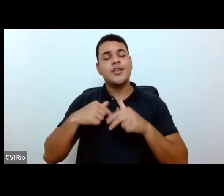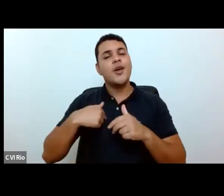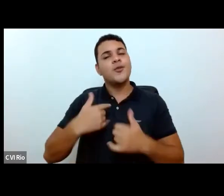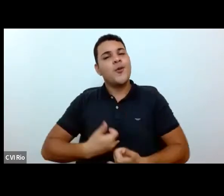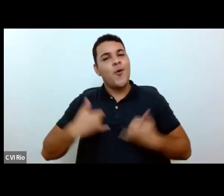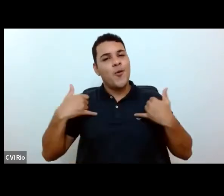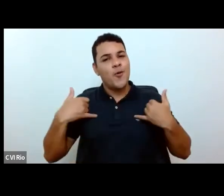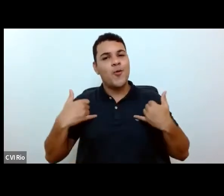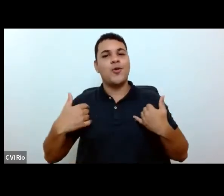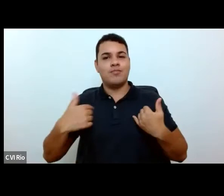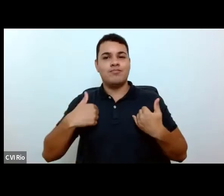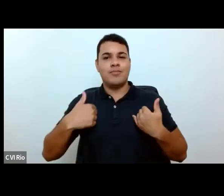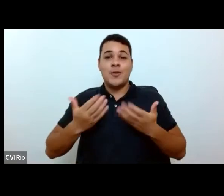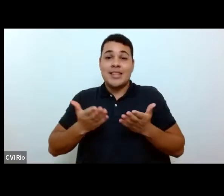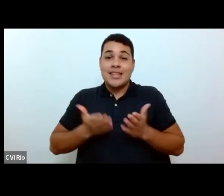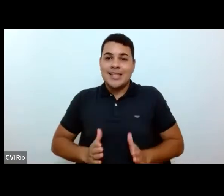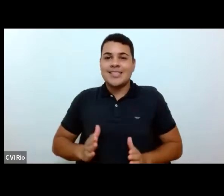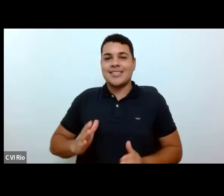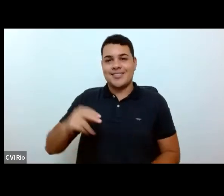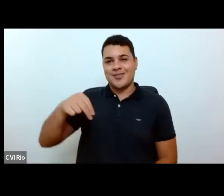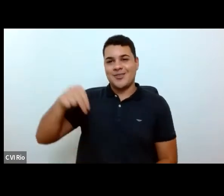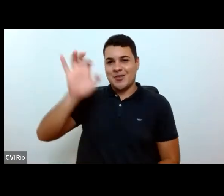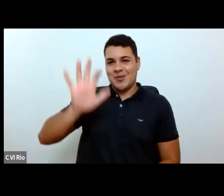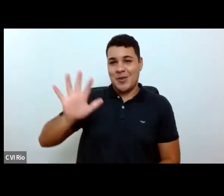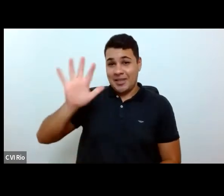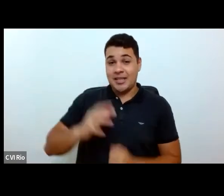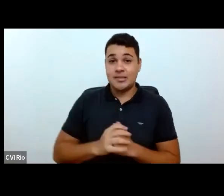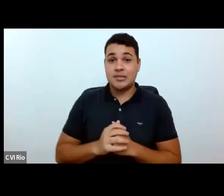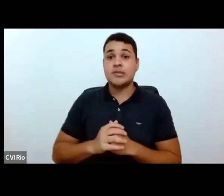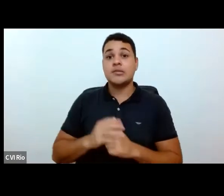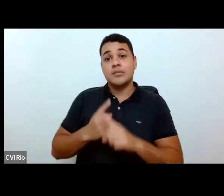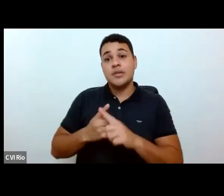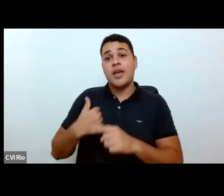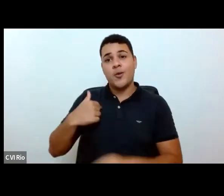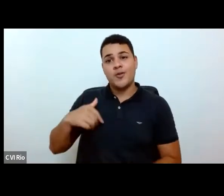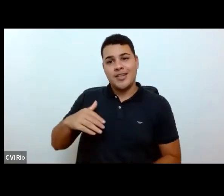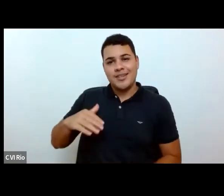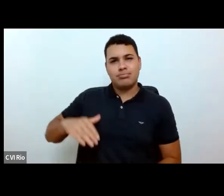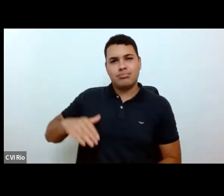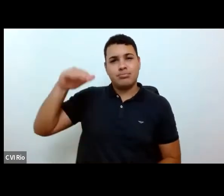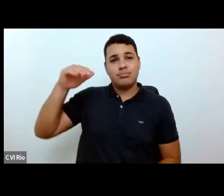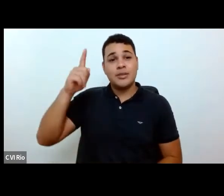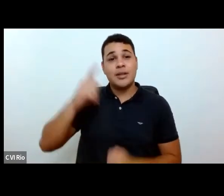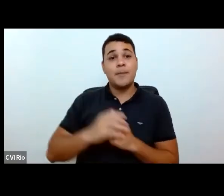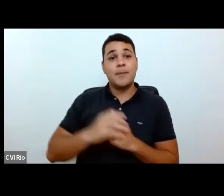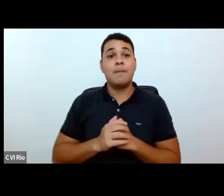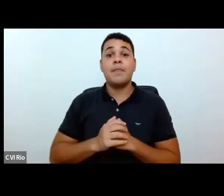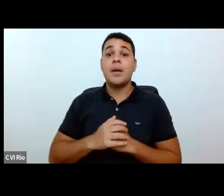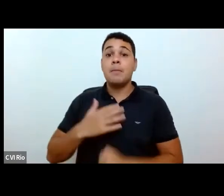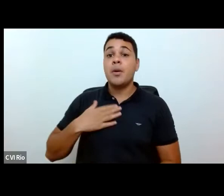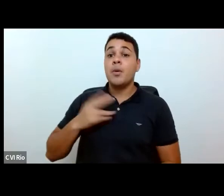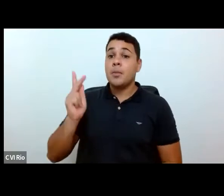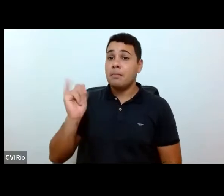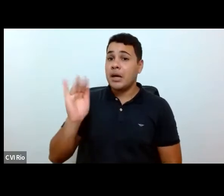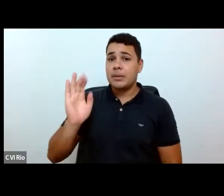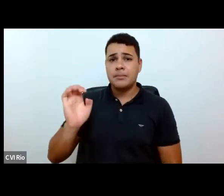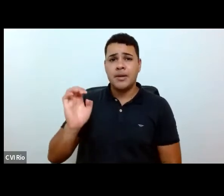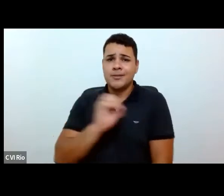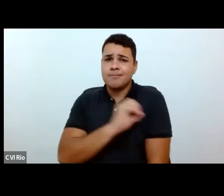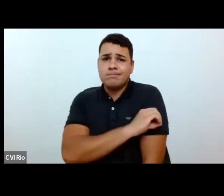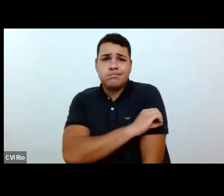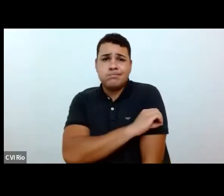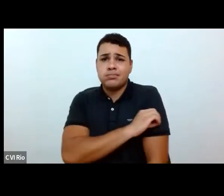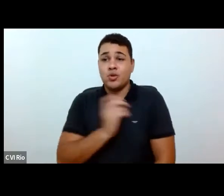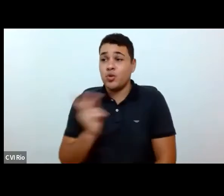Ceará, que é a região do Nordeste que eu cresci, né? Então, sou filha de pais analfabetos,